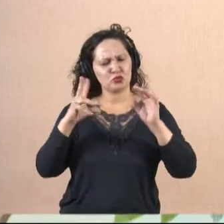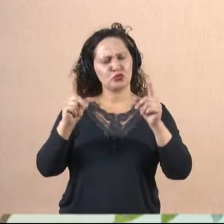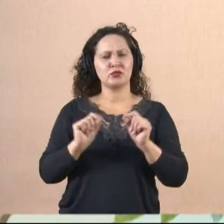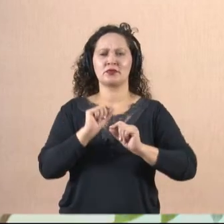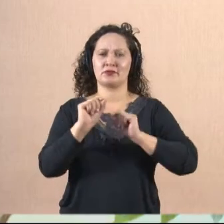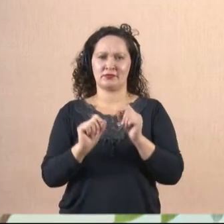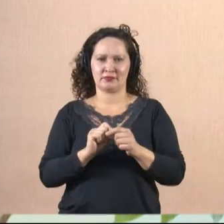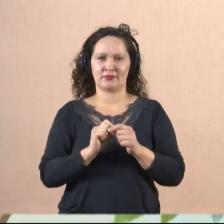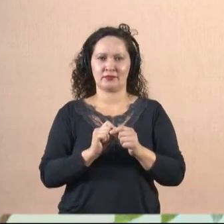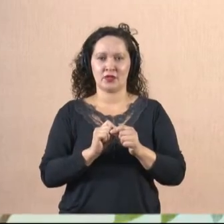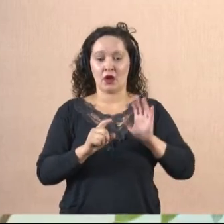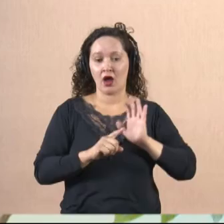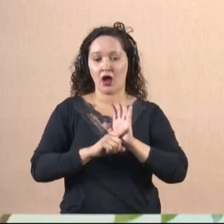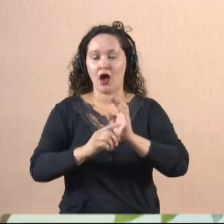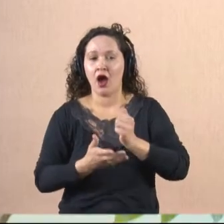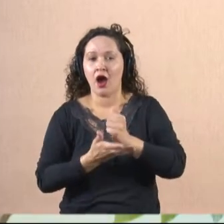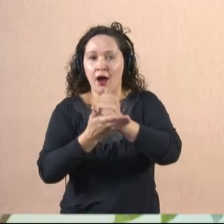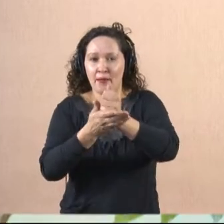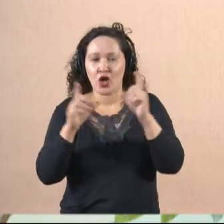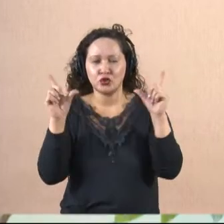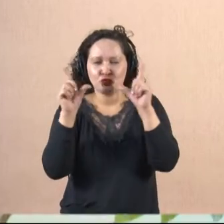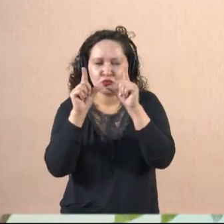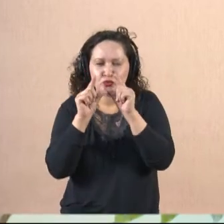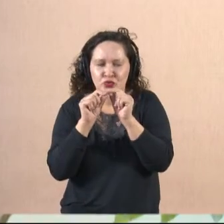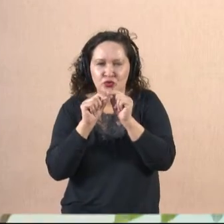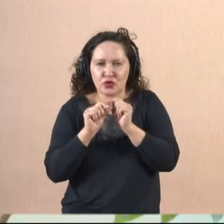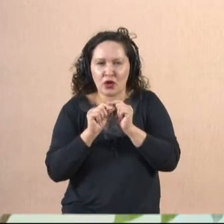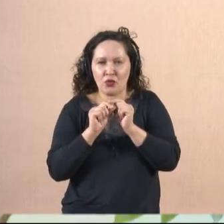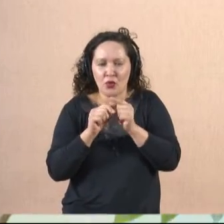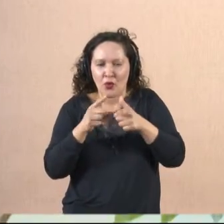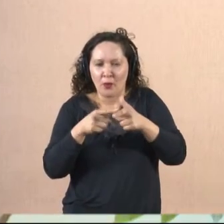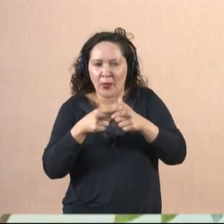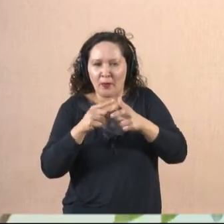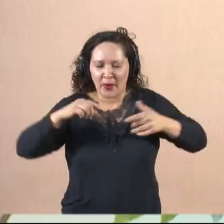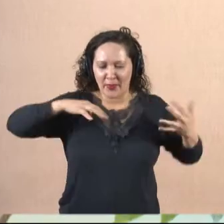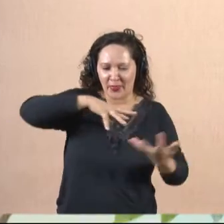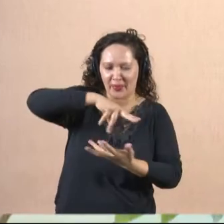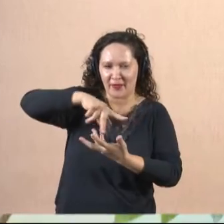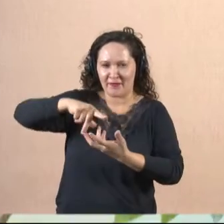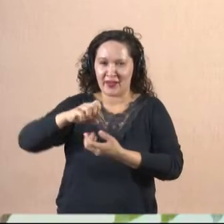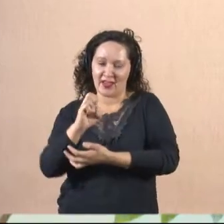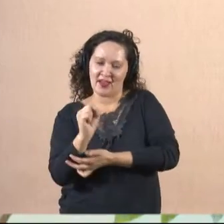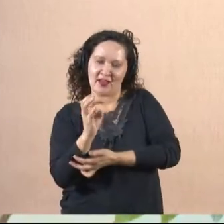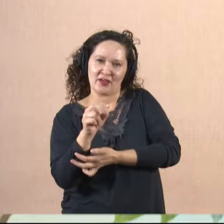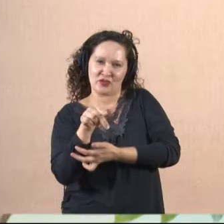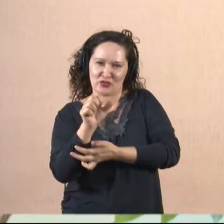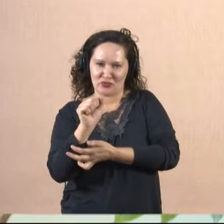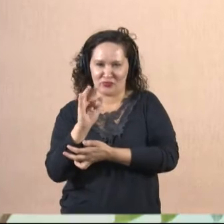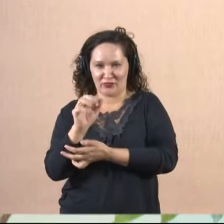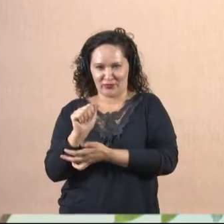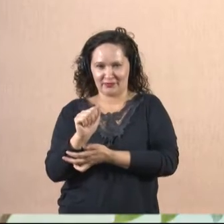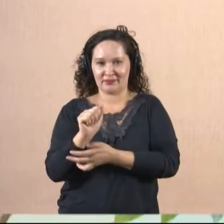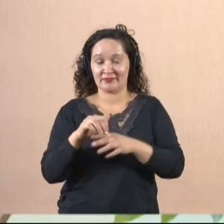para contribuir a redução das casas de efeito estufa dióxido do